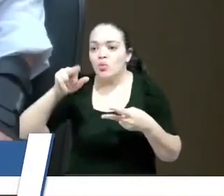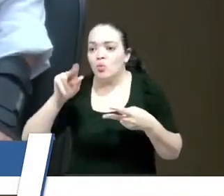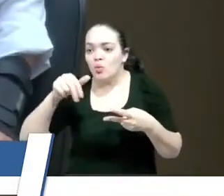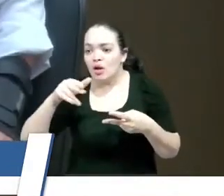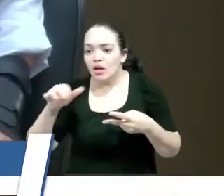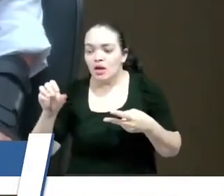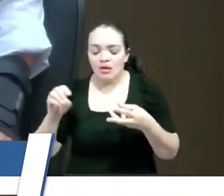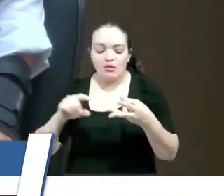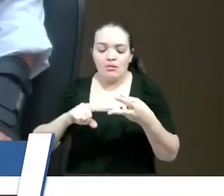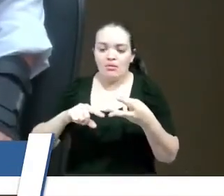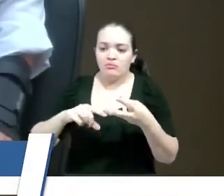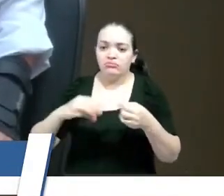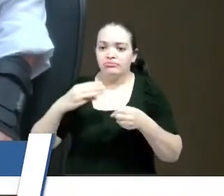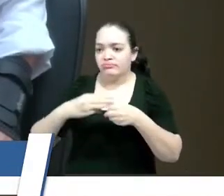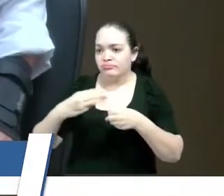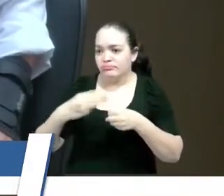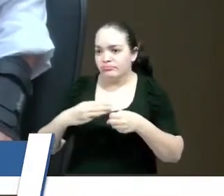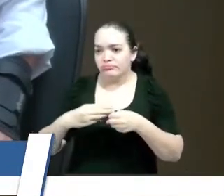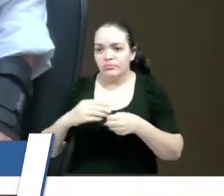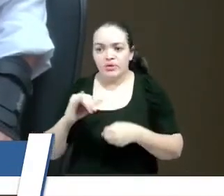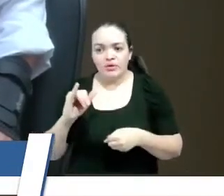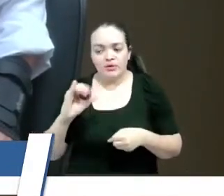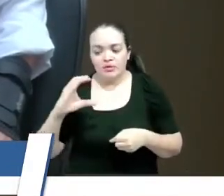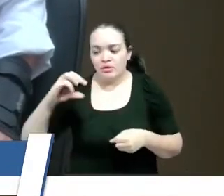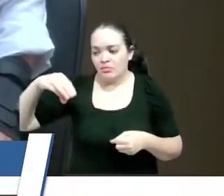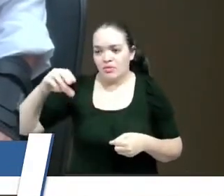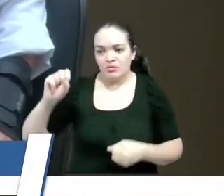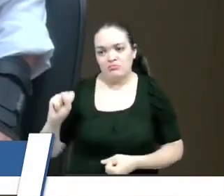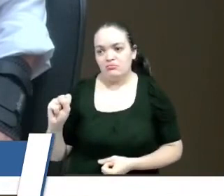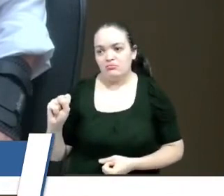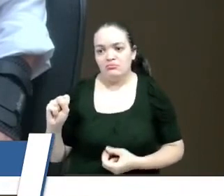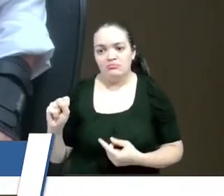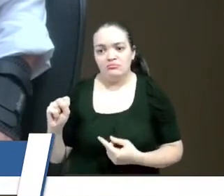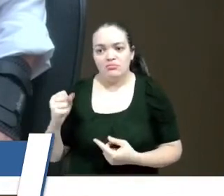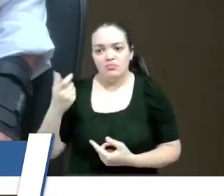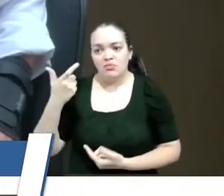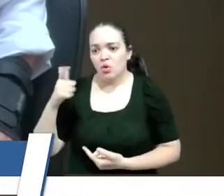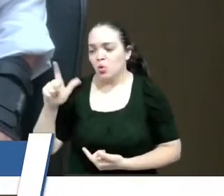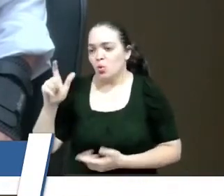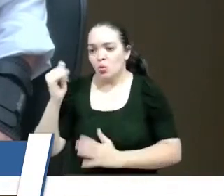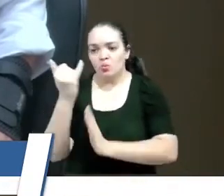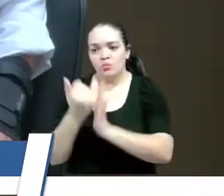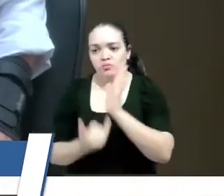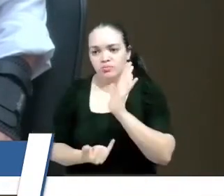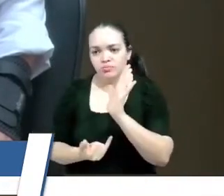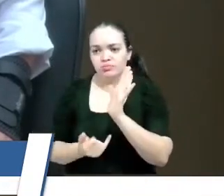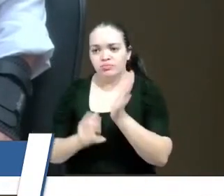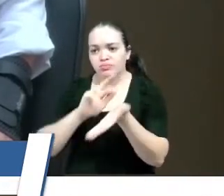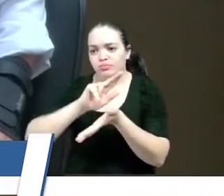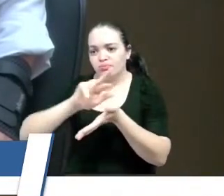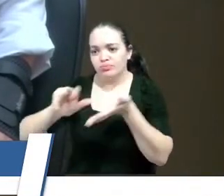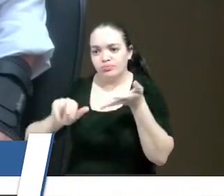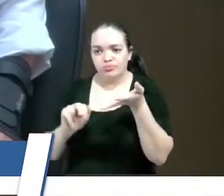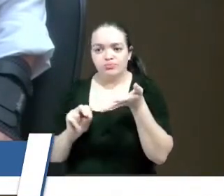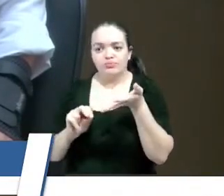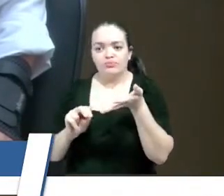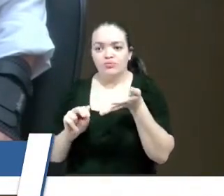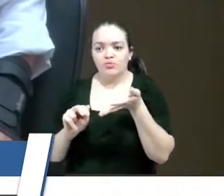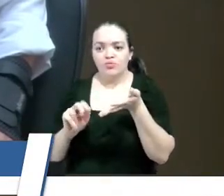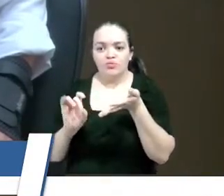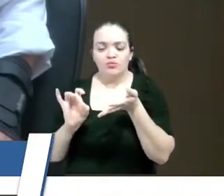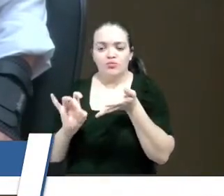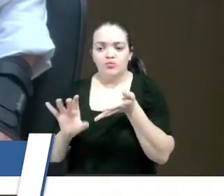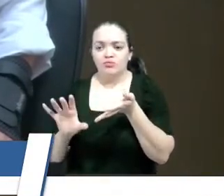Município, ICMS e outros impostos que não são os impostos